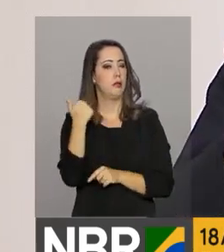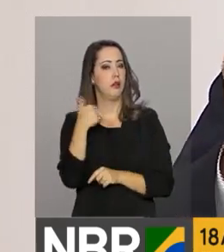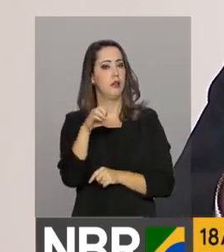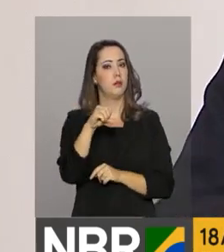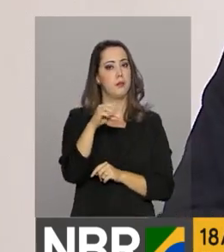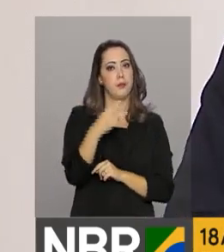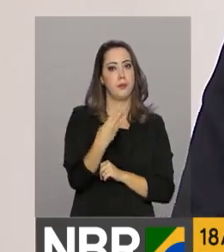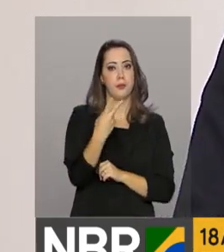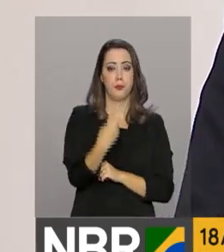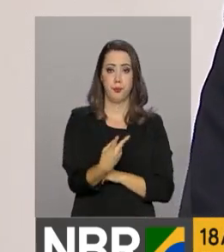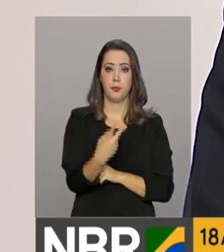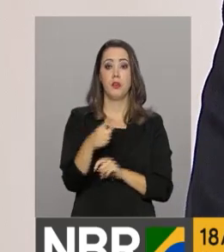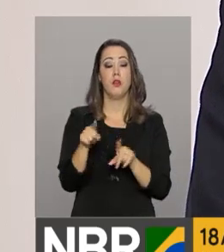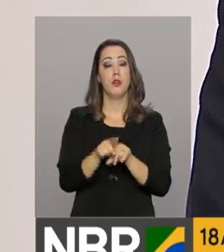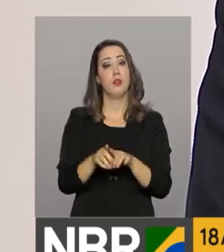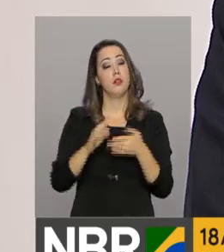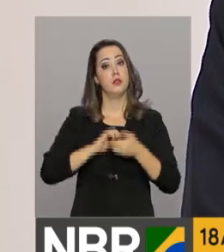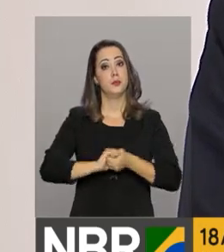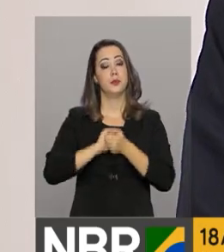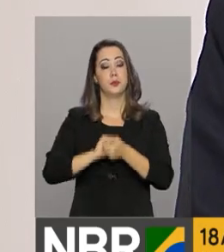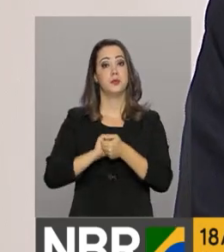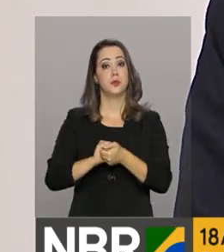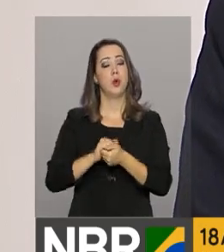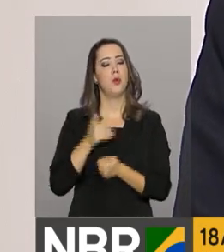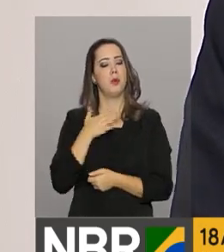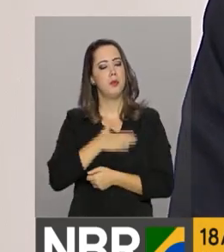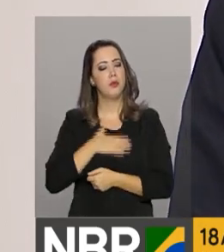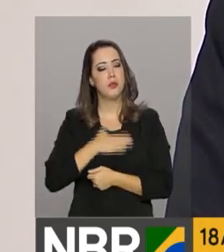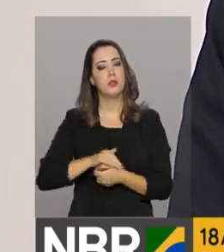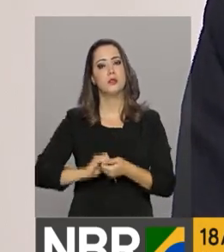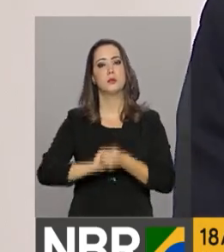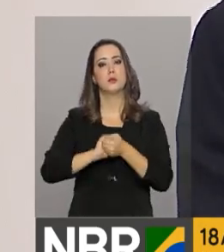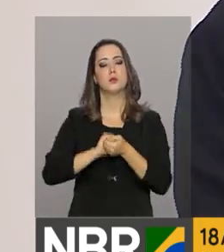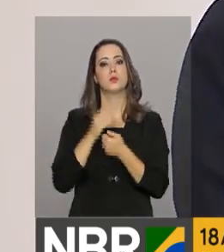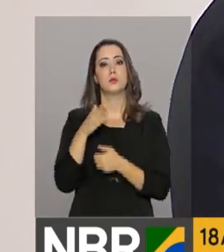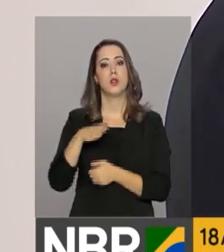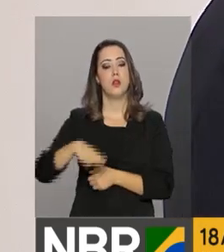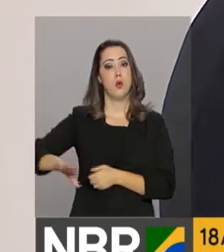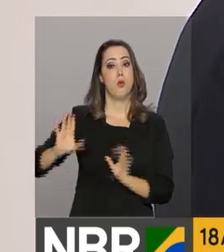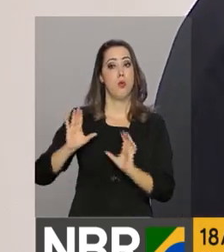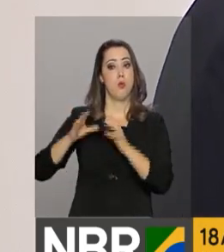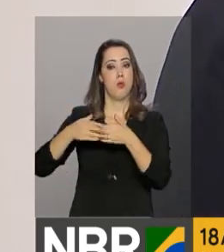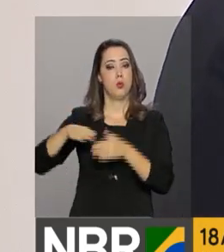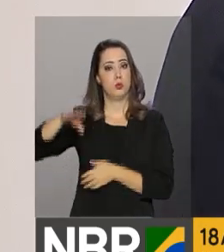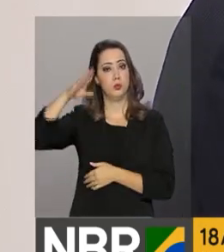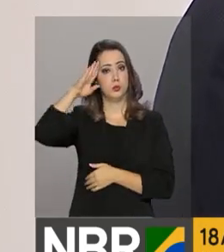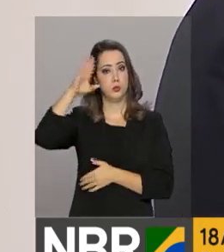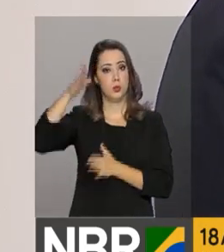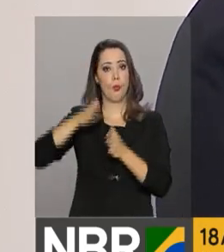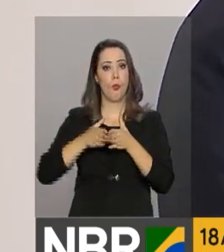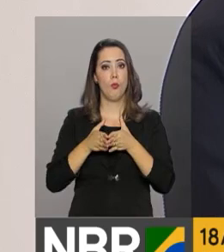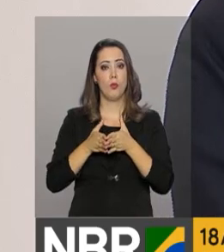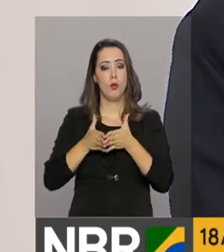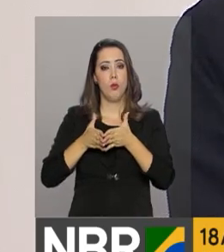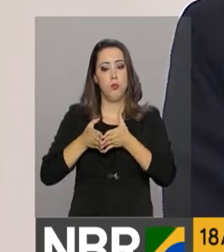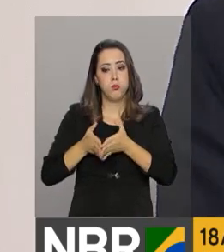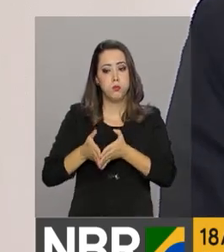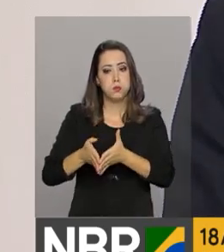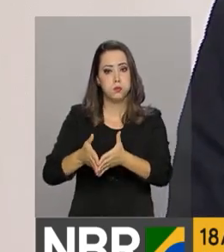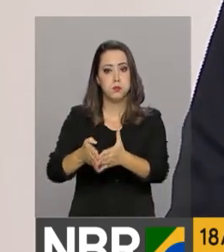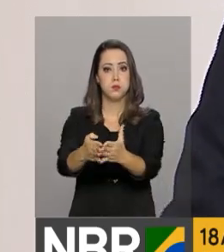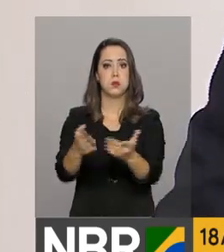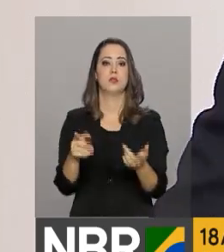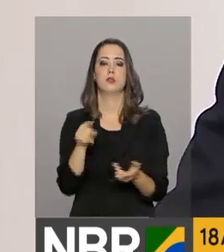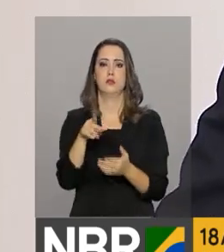de modo que o cumprimento muito agrado as a marinha brasileira a marinha brasileira por esse gesto quero